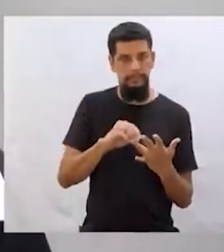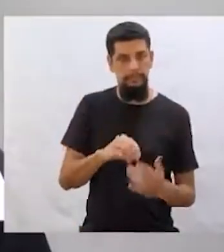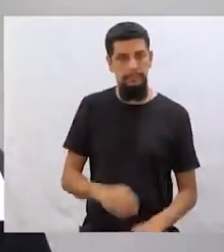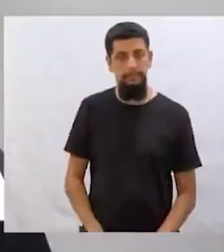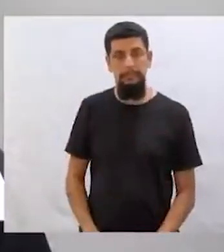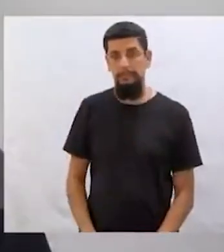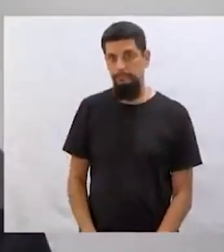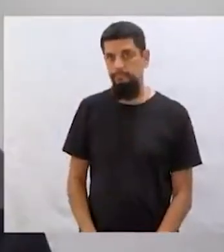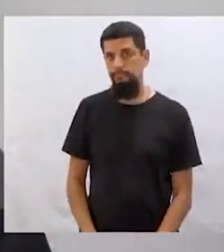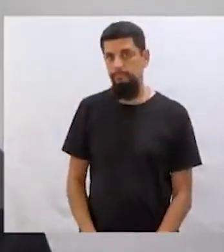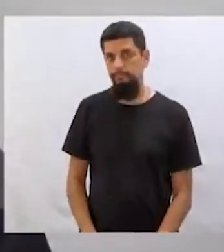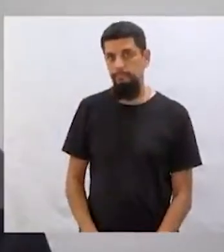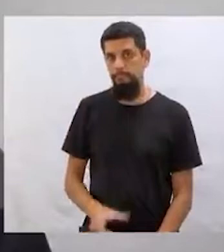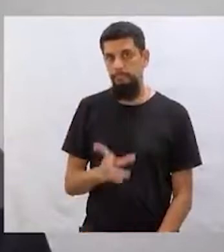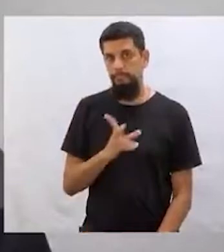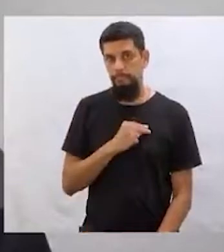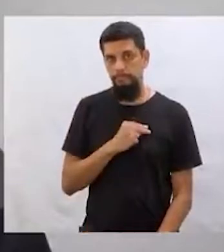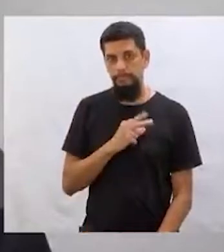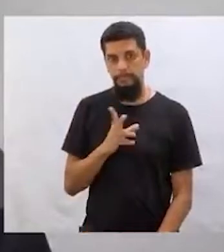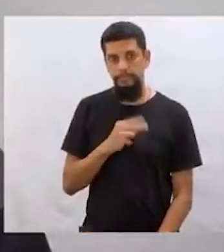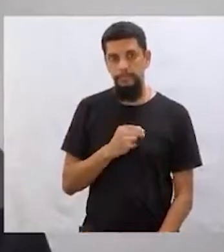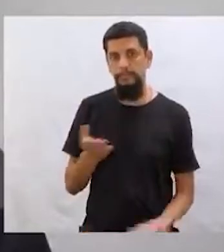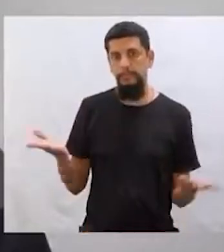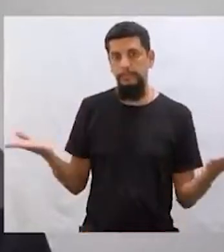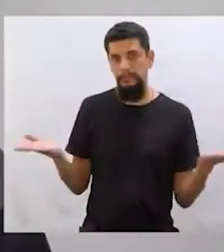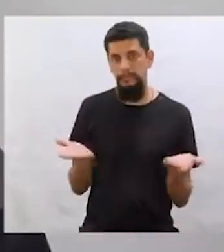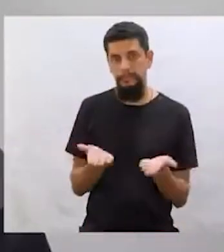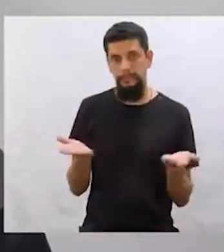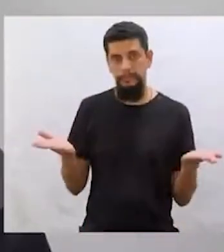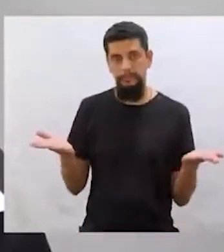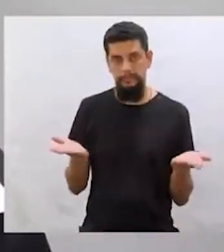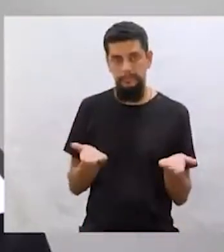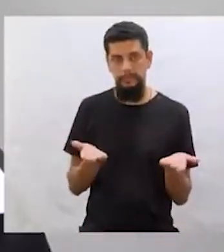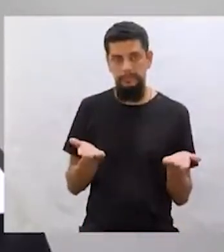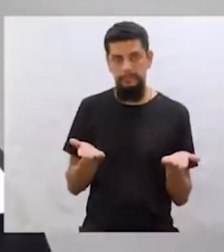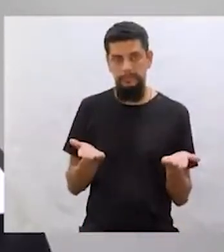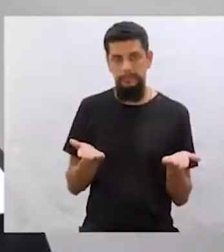Puxa, no meu tá faltando mais, professora. Então, agora...